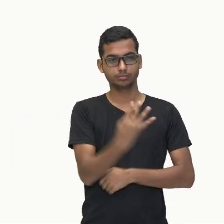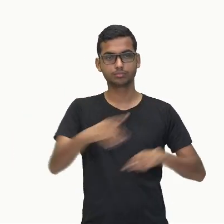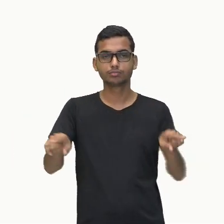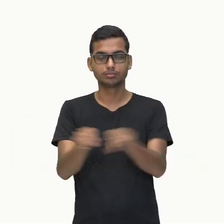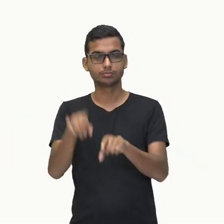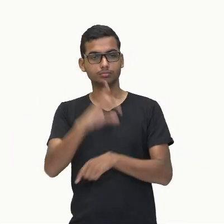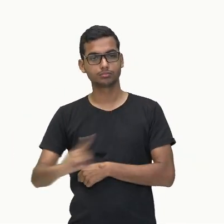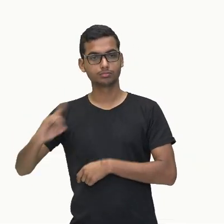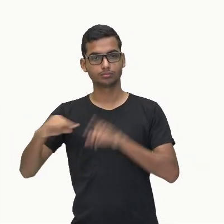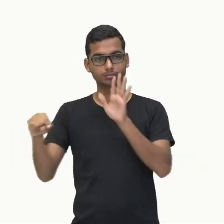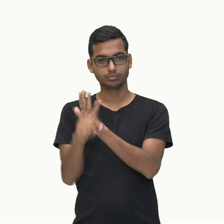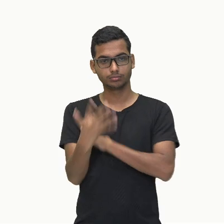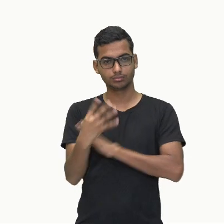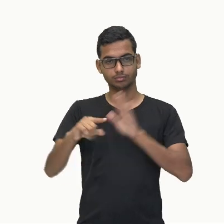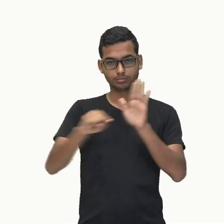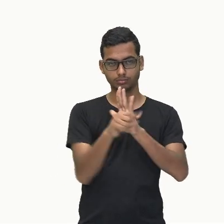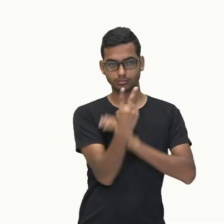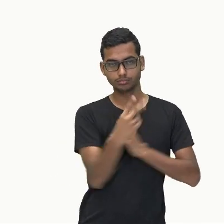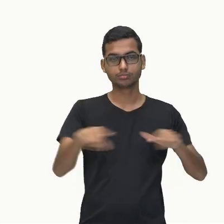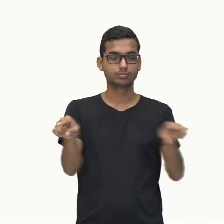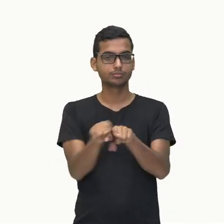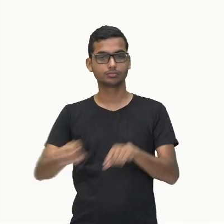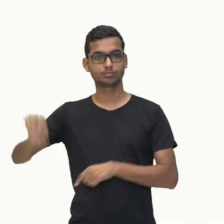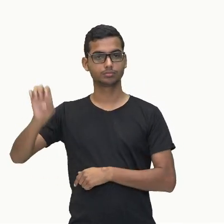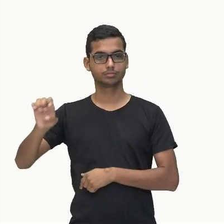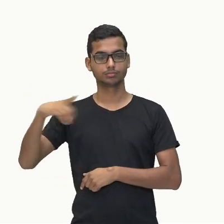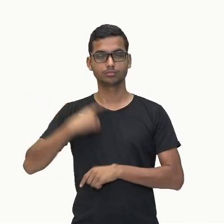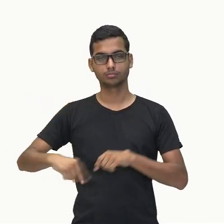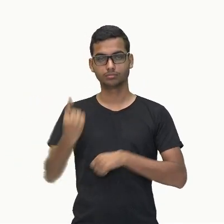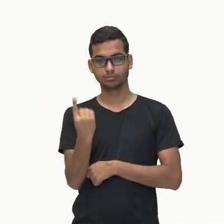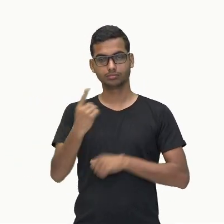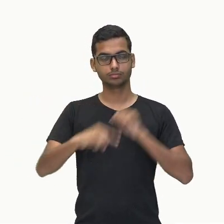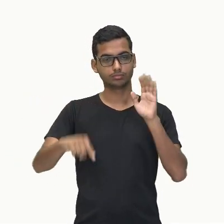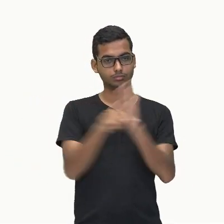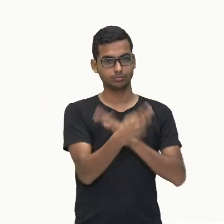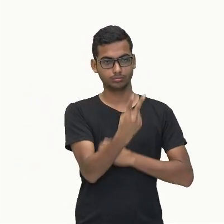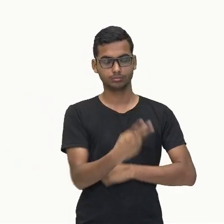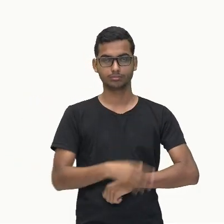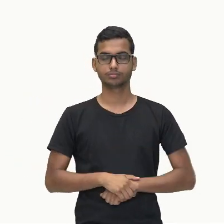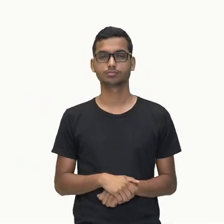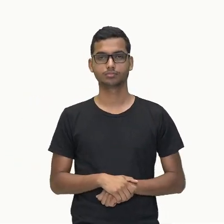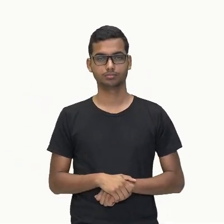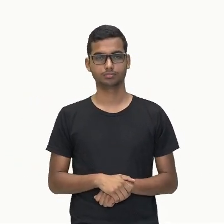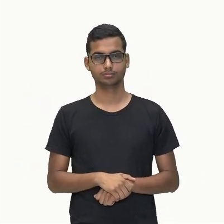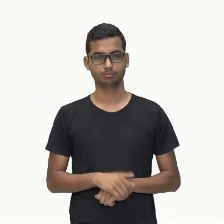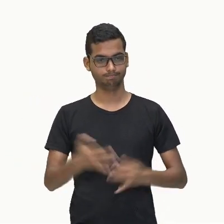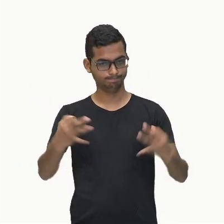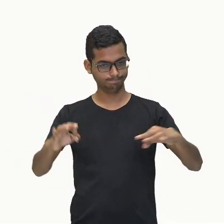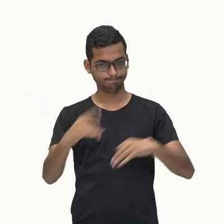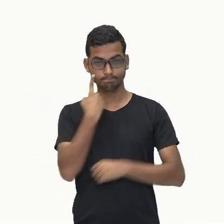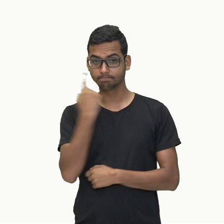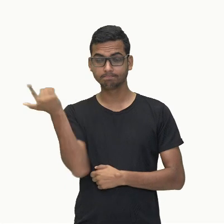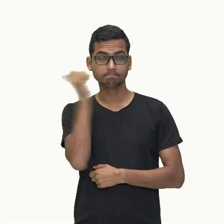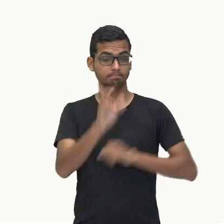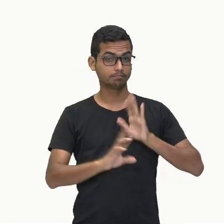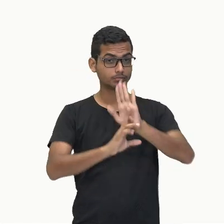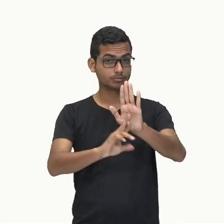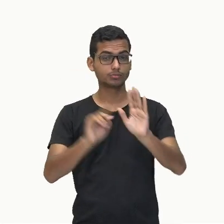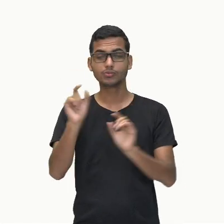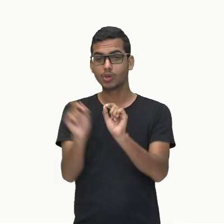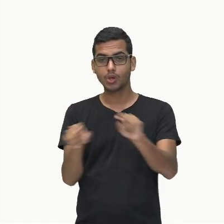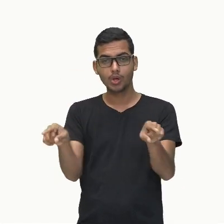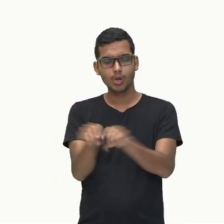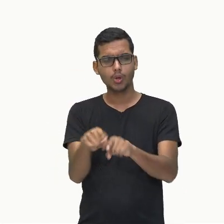menos 4 e menos 2, e o par E, 1 e menos 2. Eles representam uma